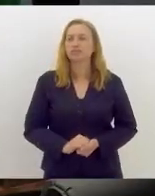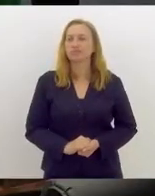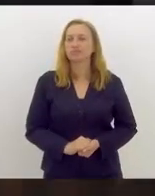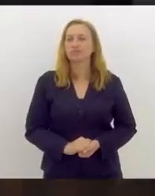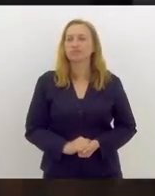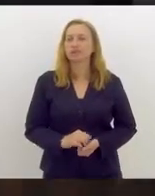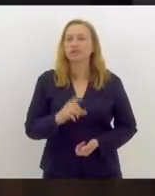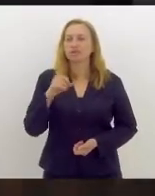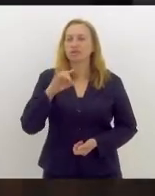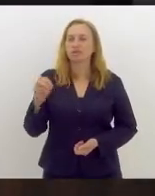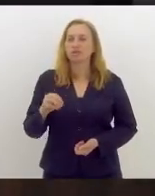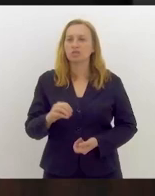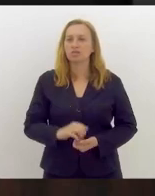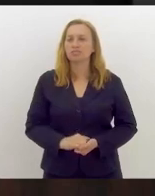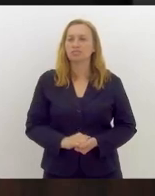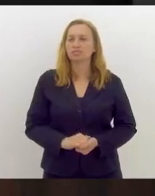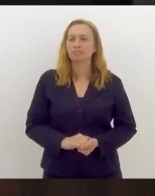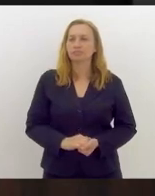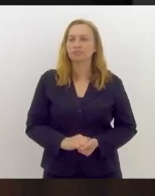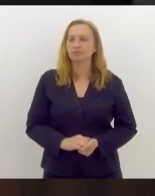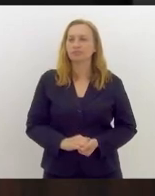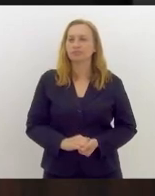Dionísio Lins